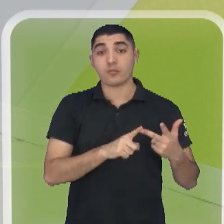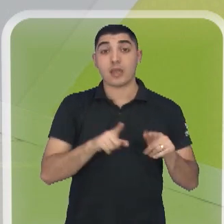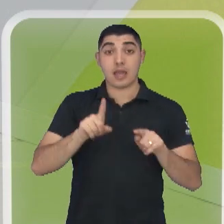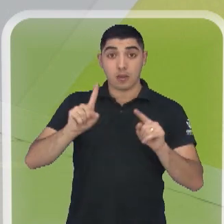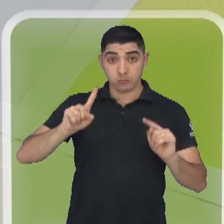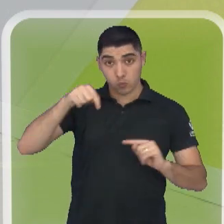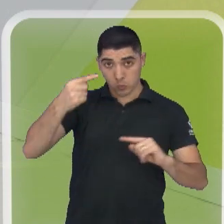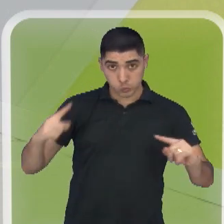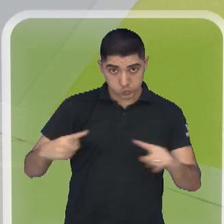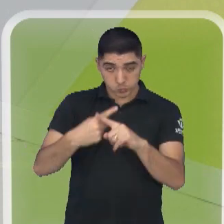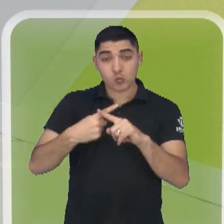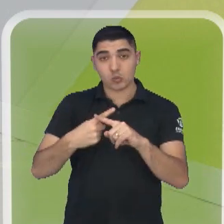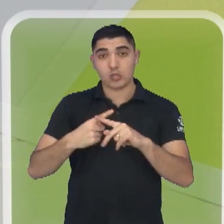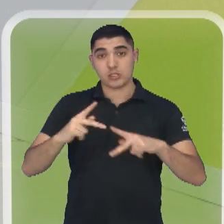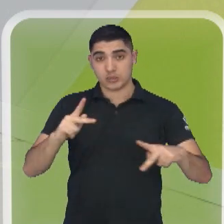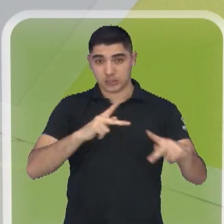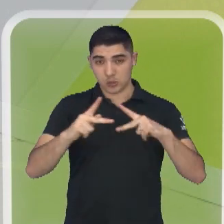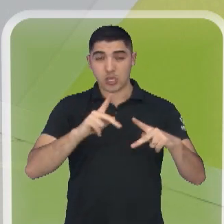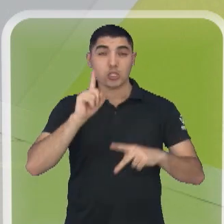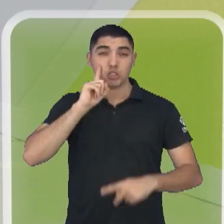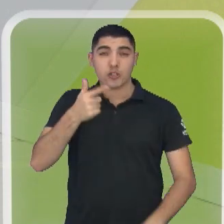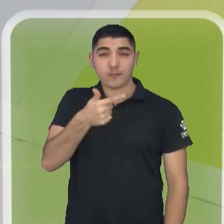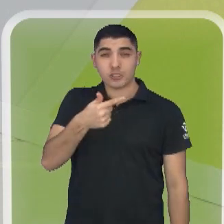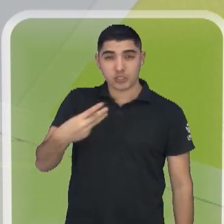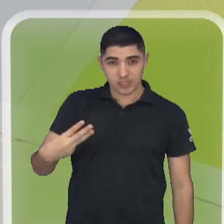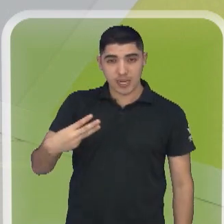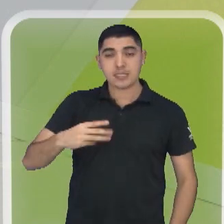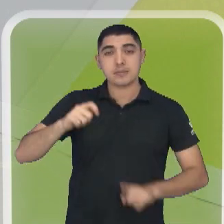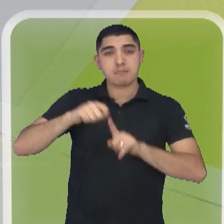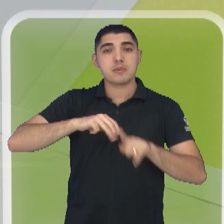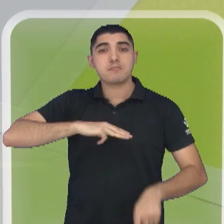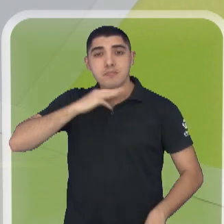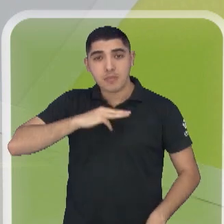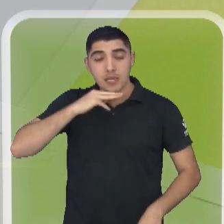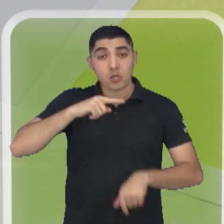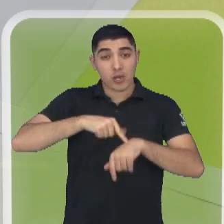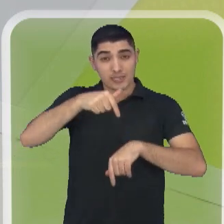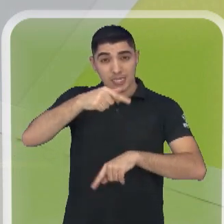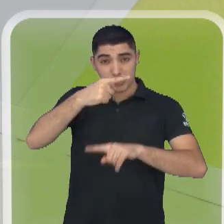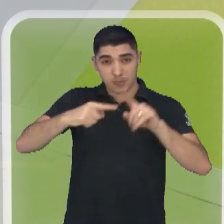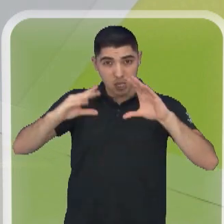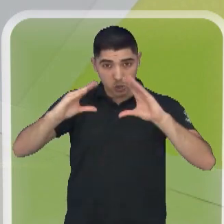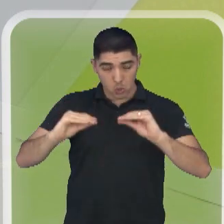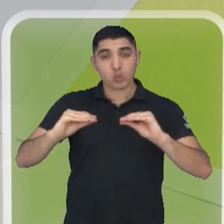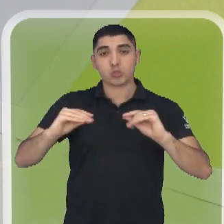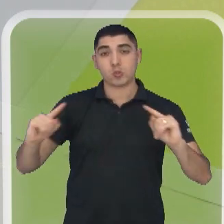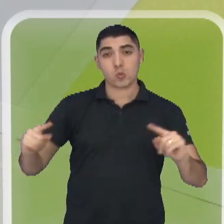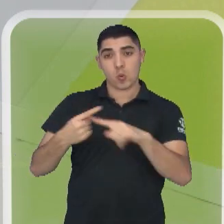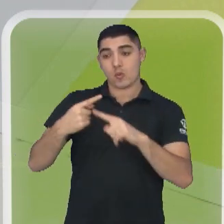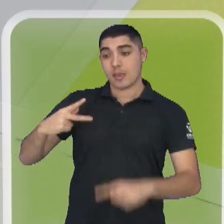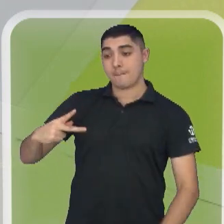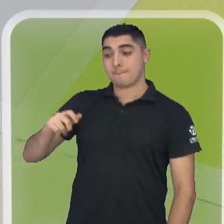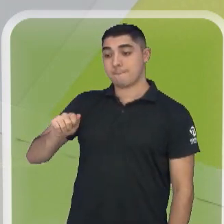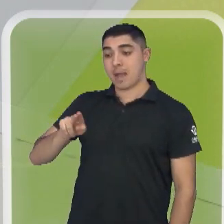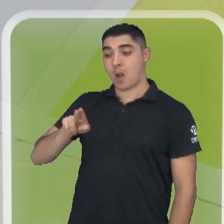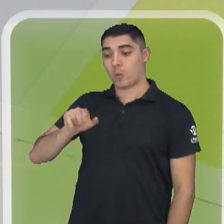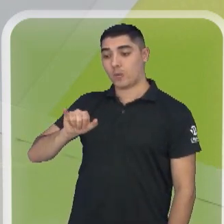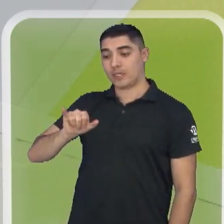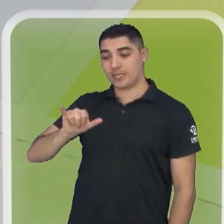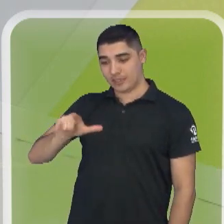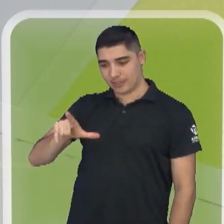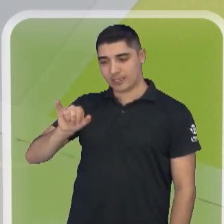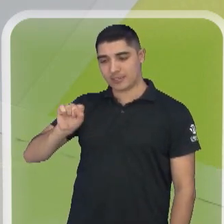do São José Basquetebol, no dia 23 de março, 7h30 da noite, recebendo o Paulistano. Vamos dar uma olhadinha na